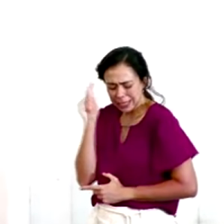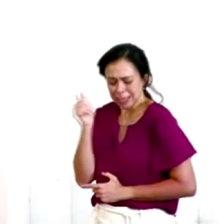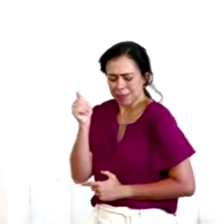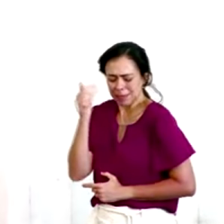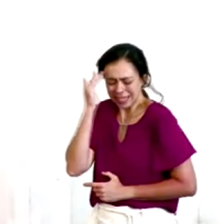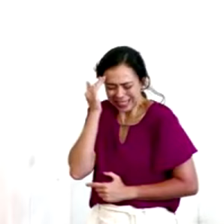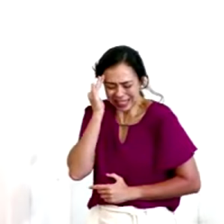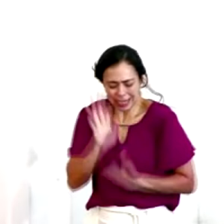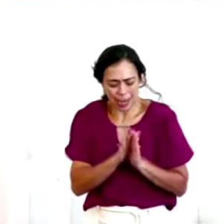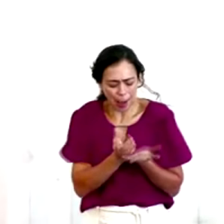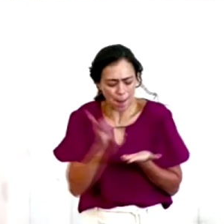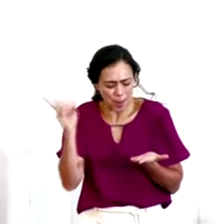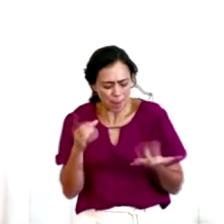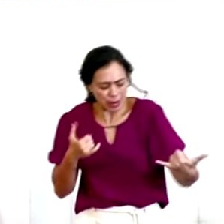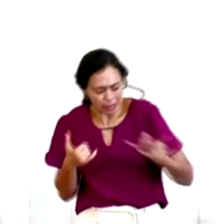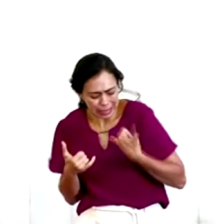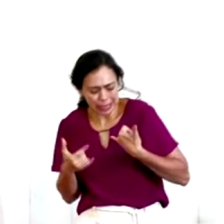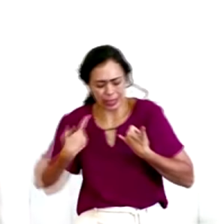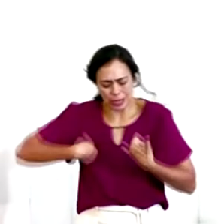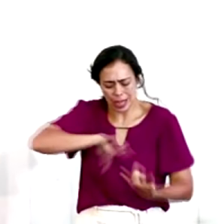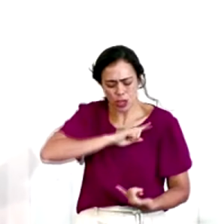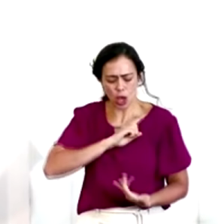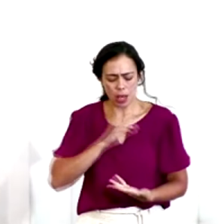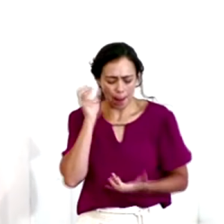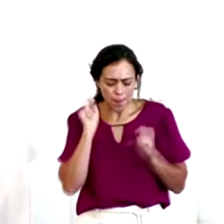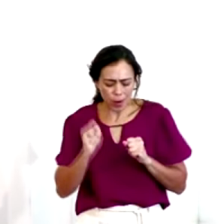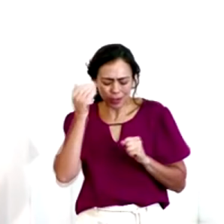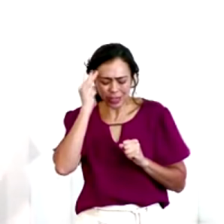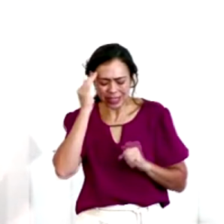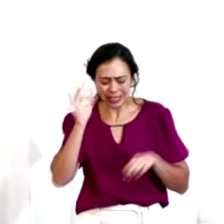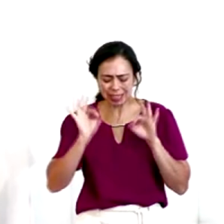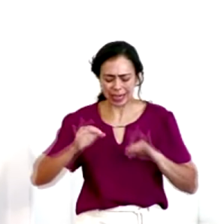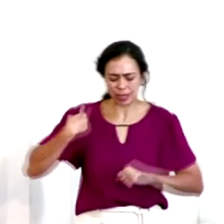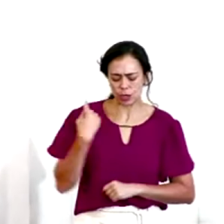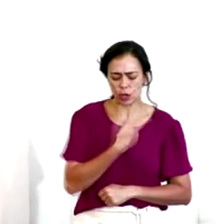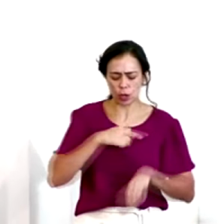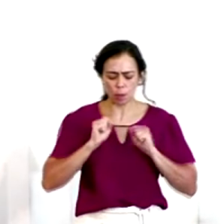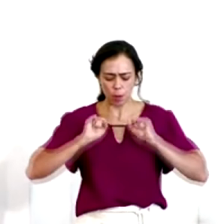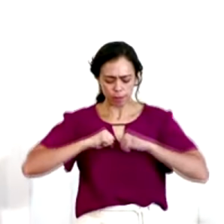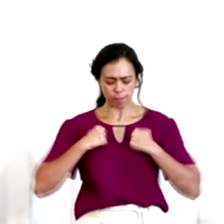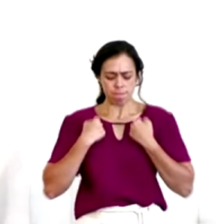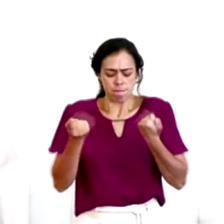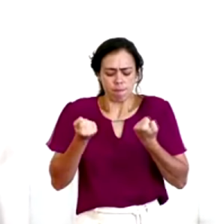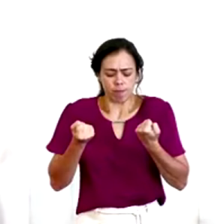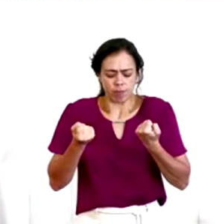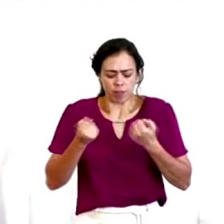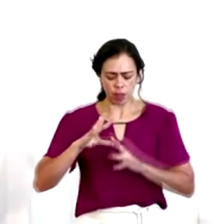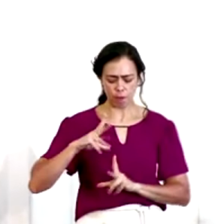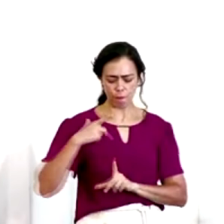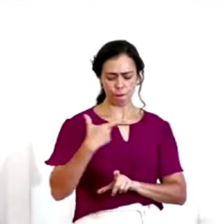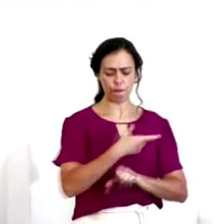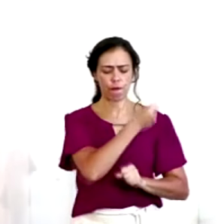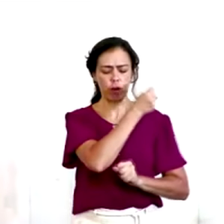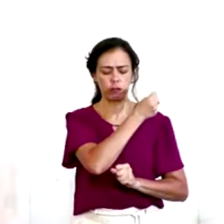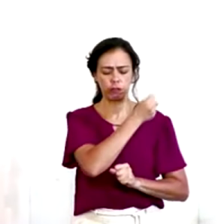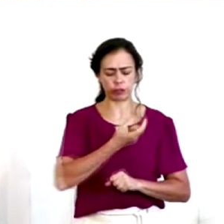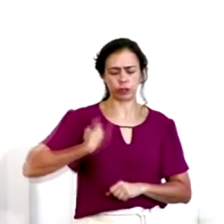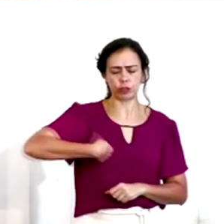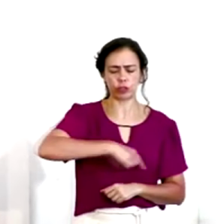do Teu Santo Espírito. Que sejamos animados, encorajados,